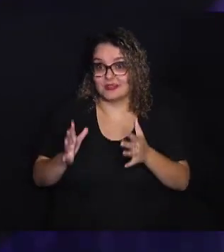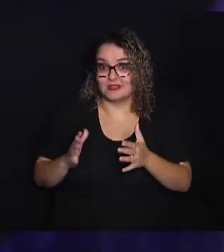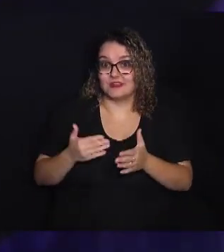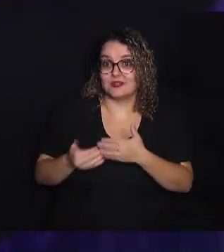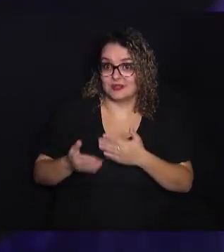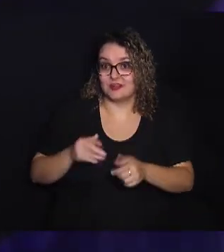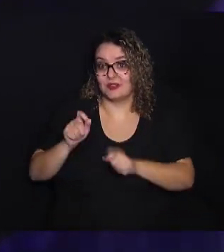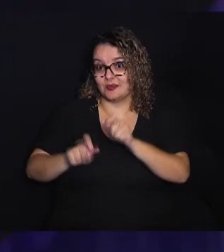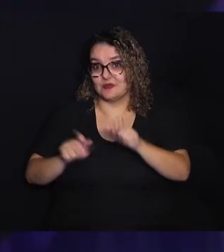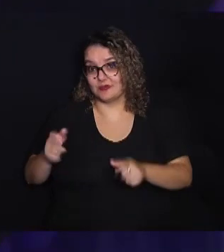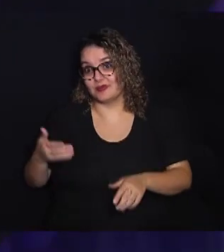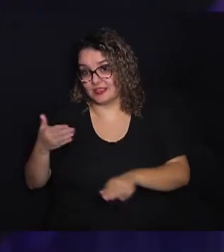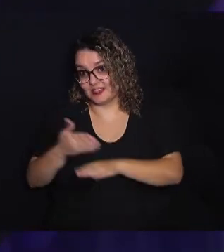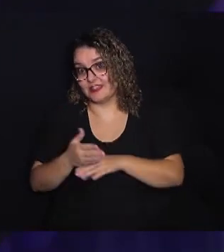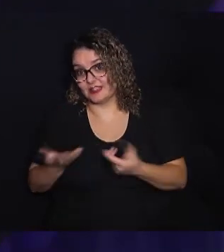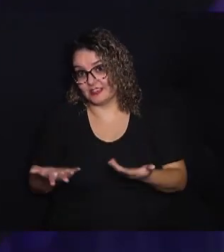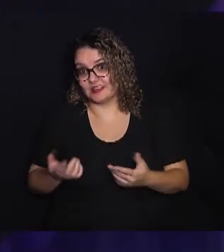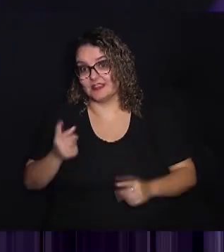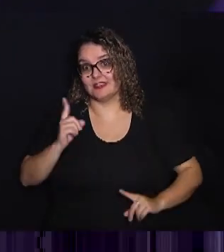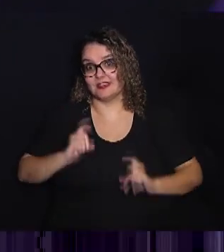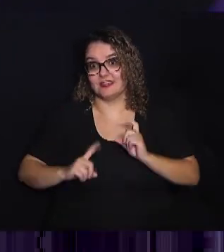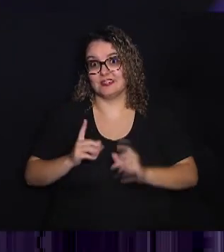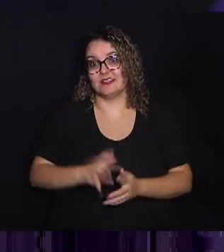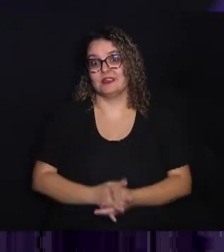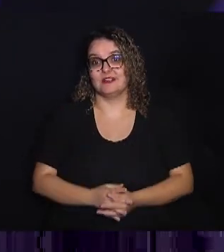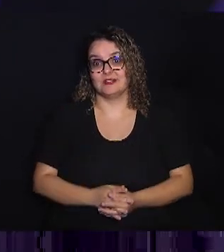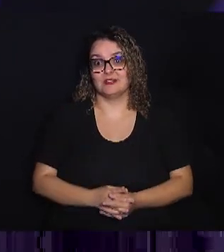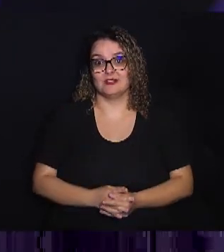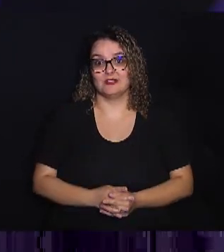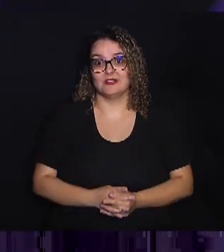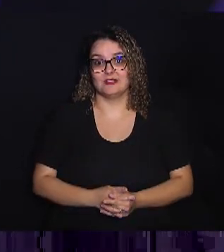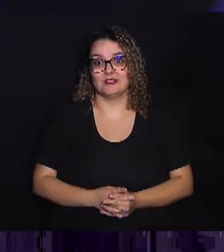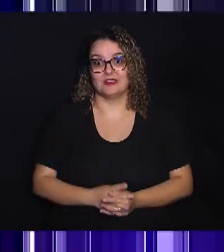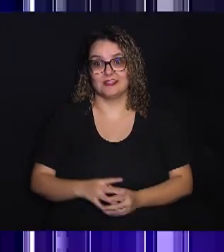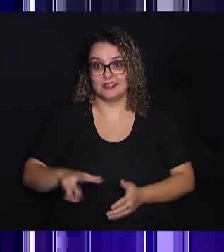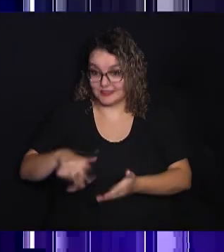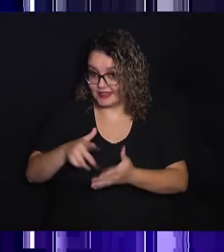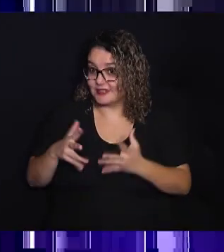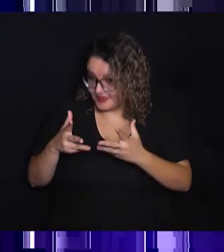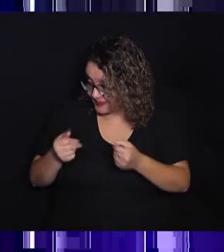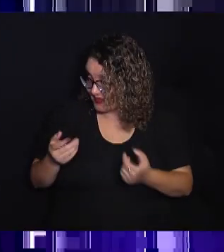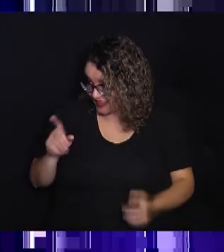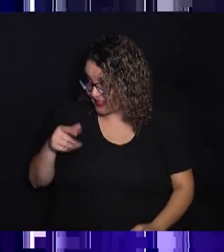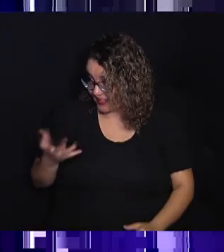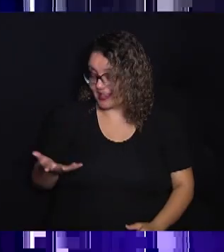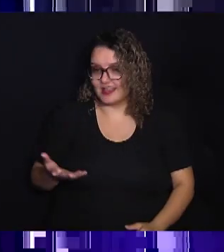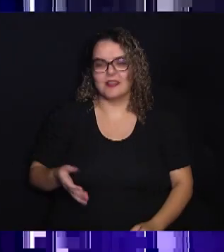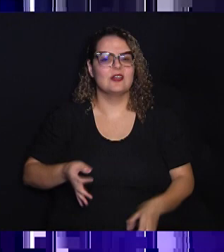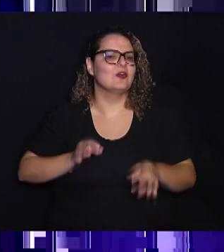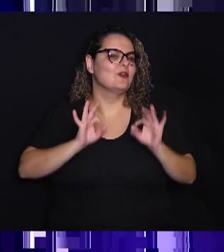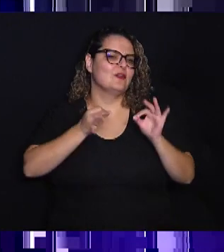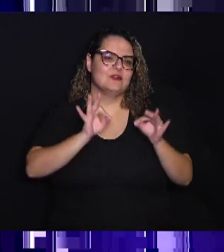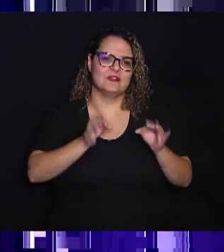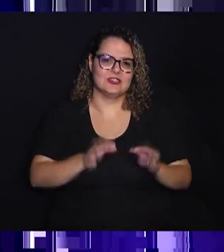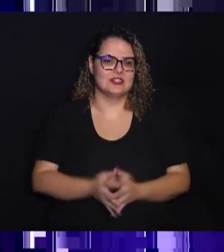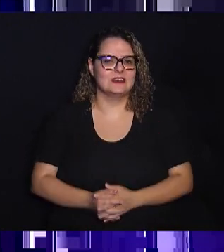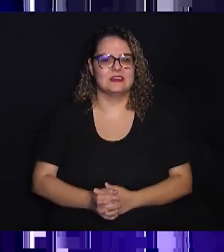um possa acessar, né, possa se expressar através do corpo. E dançar é para todo mundo, então? Com toda certeza.